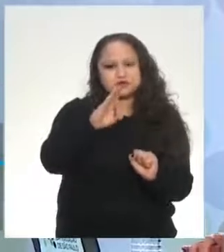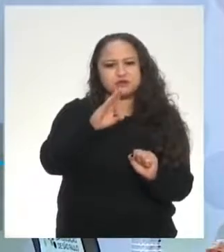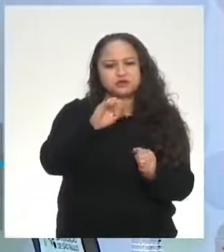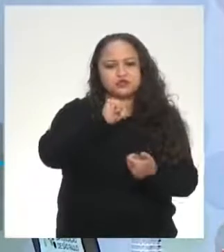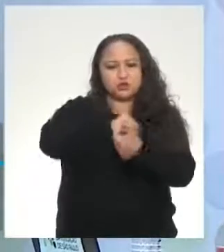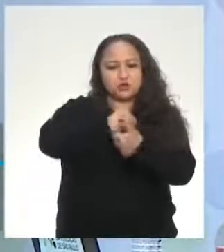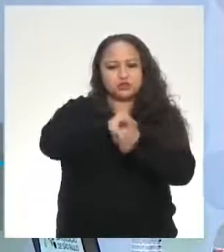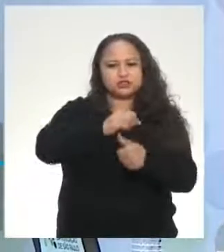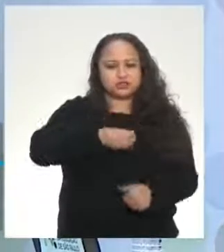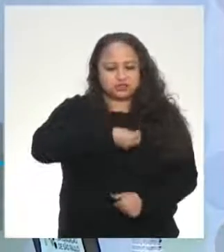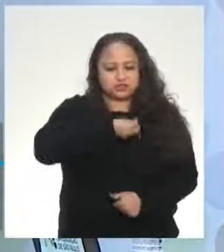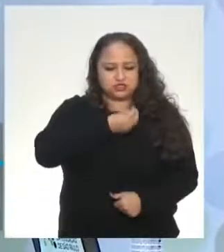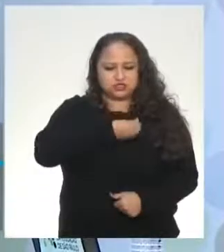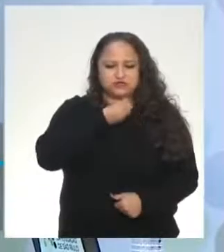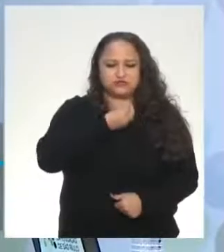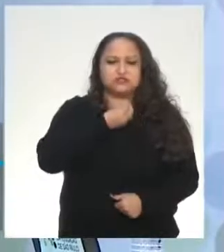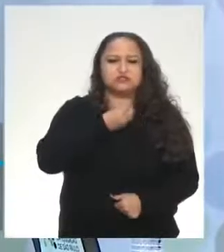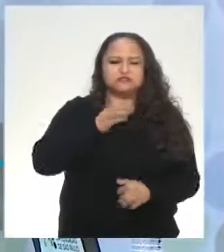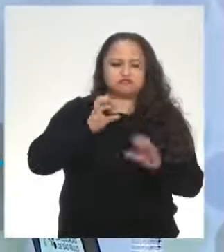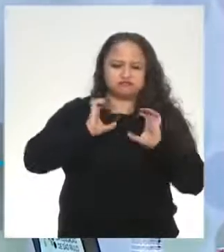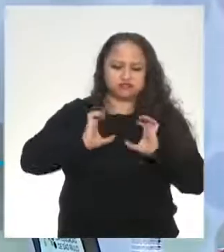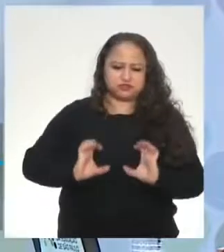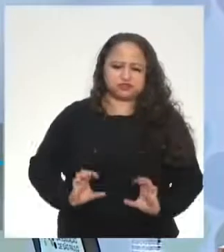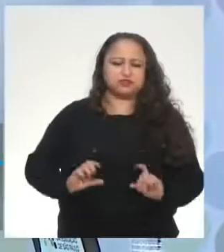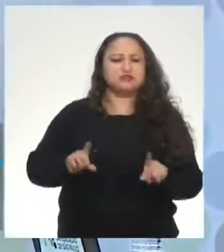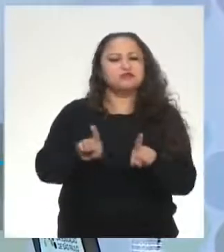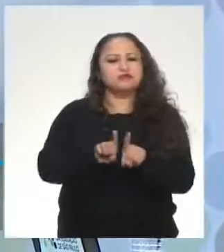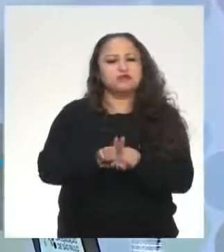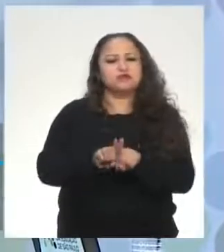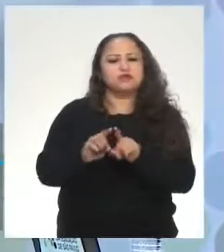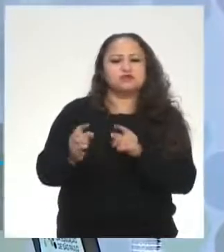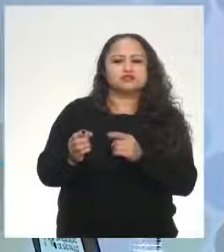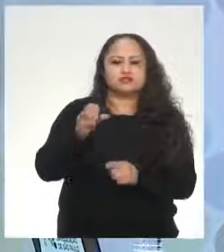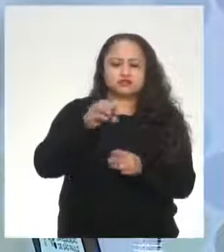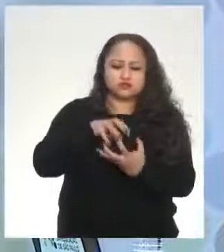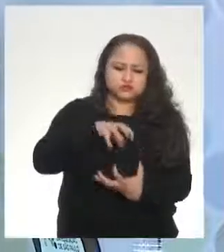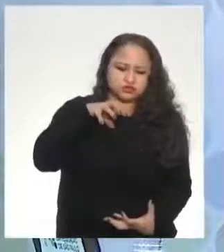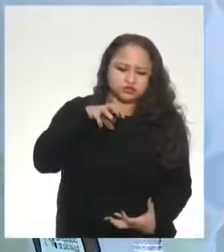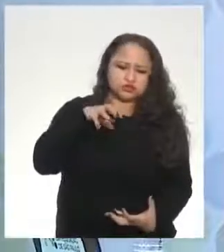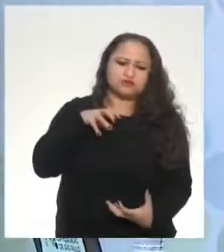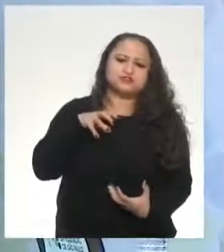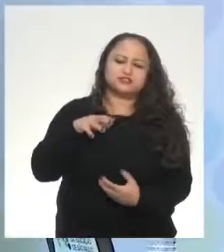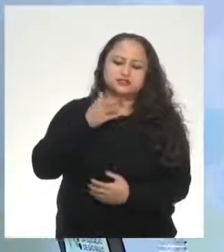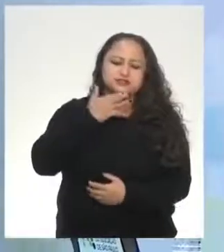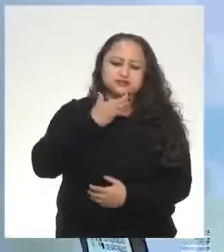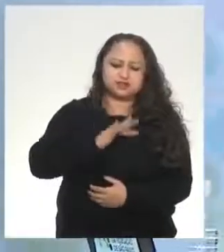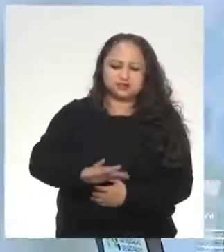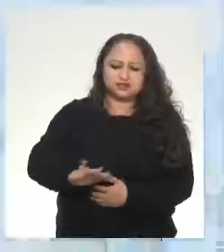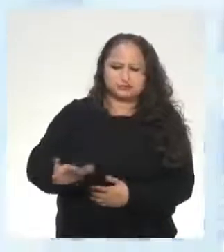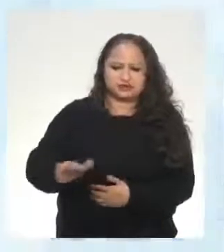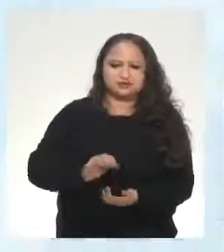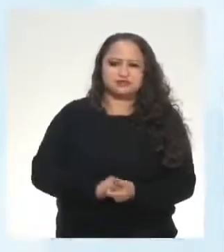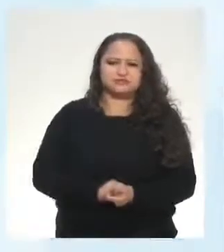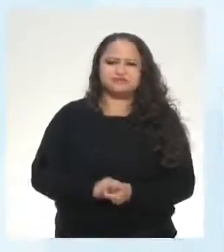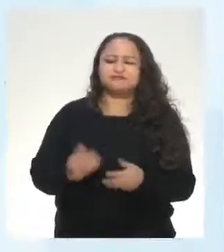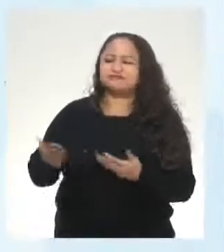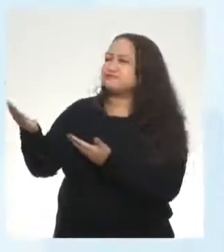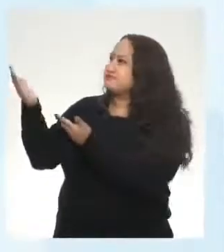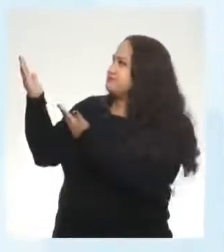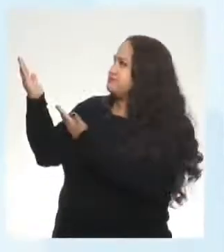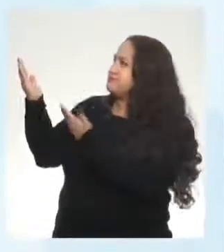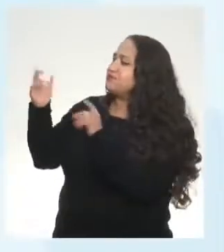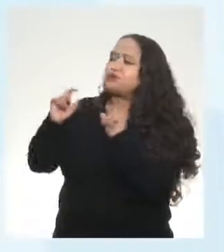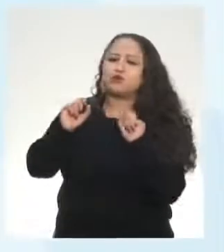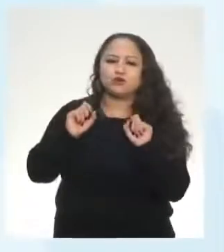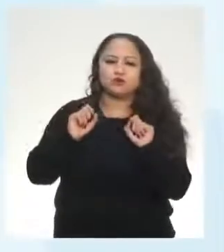do cidadão e principalmente dos idosos e das crianças. Vamos lá para a próxima tela. A gente está vendo aí as áreas urbanas